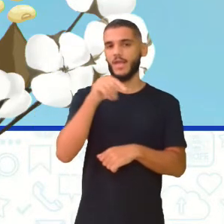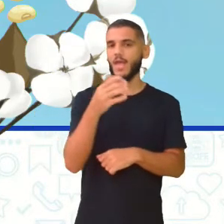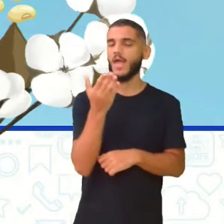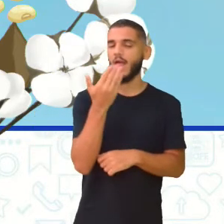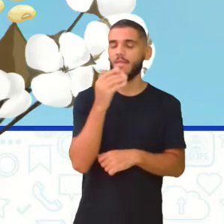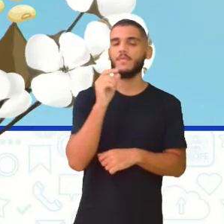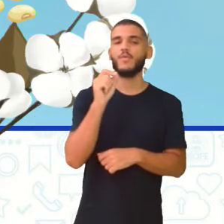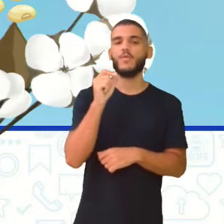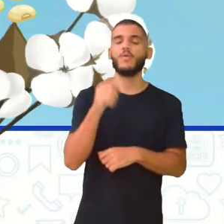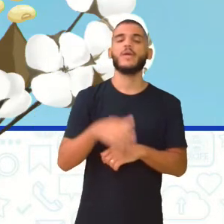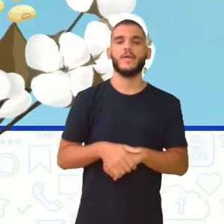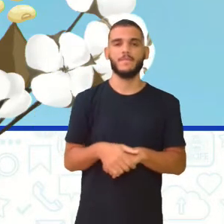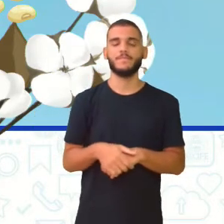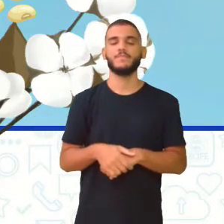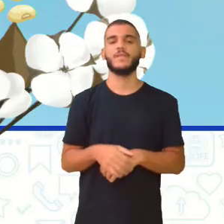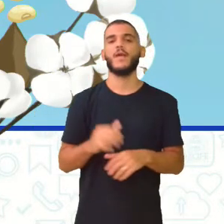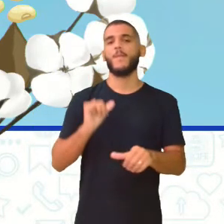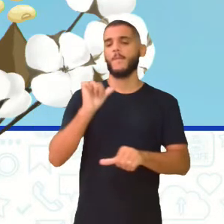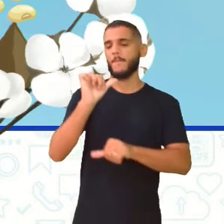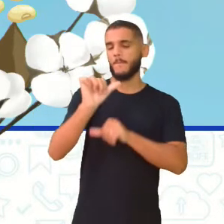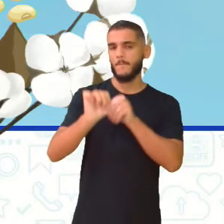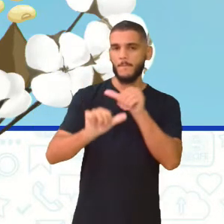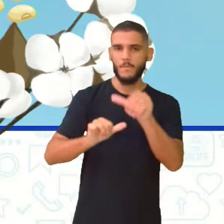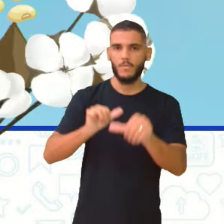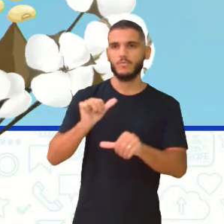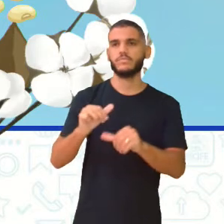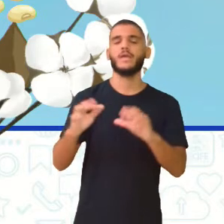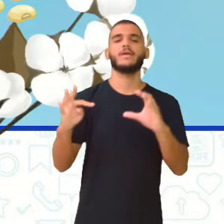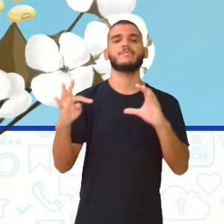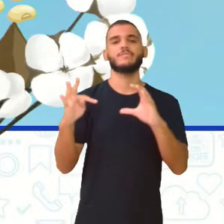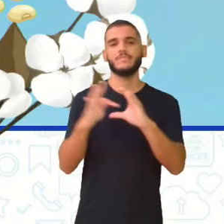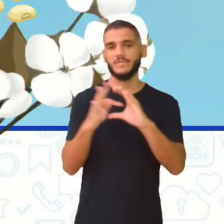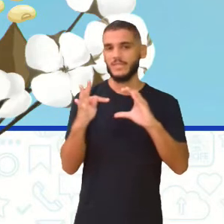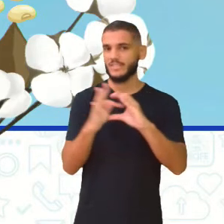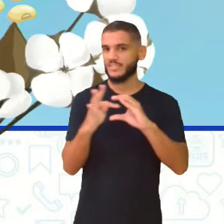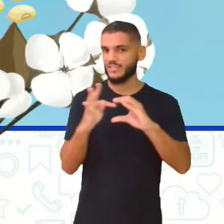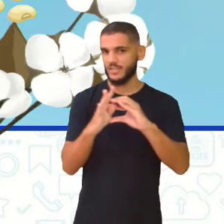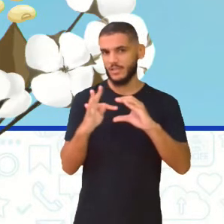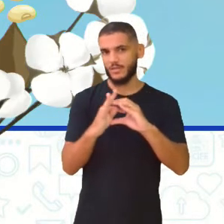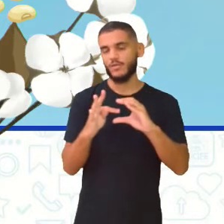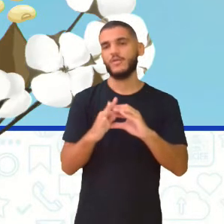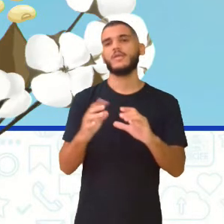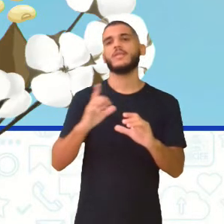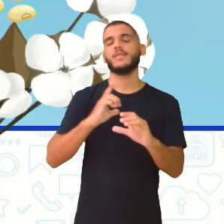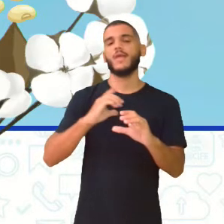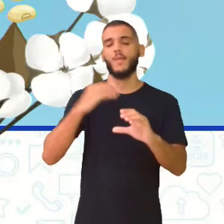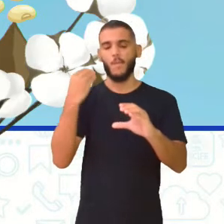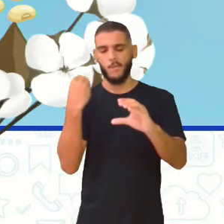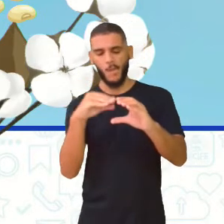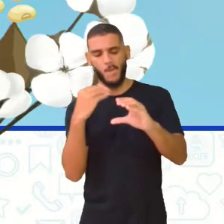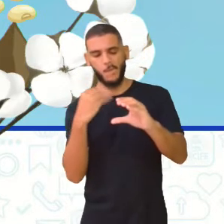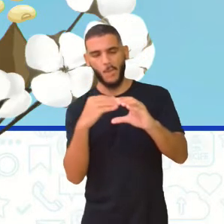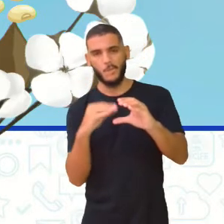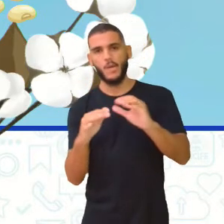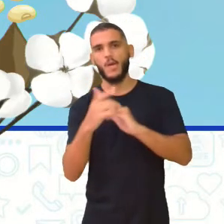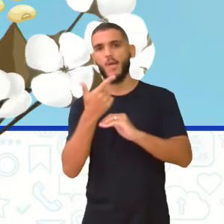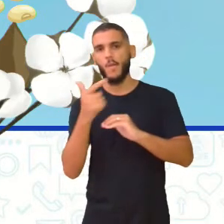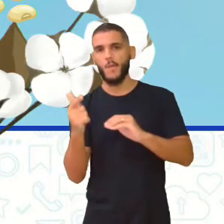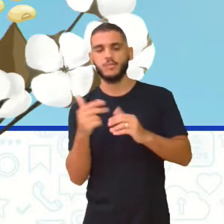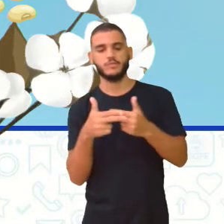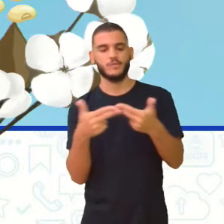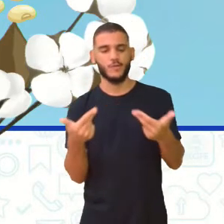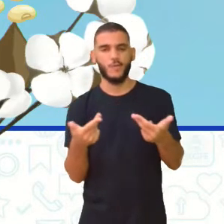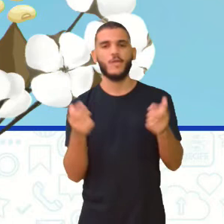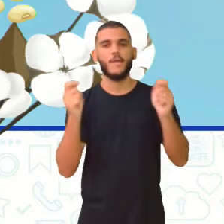transgênicos, são alimentos que foram modificados a partir, né, da inserção de gene de outro organismo